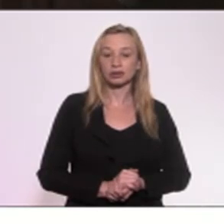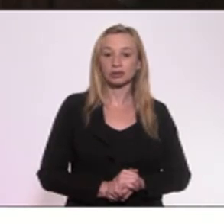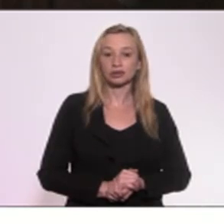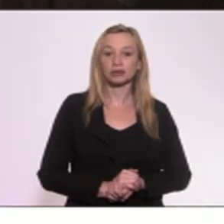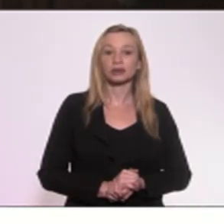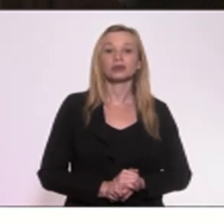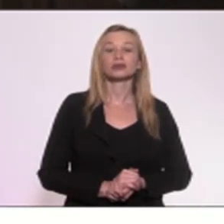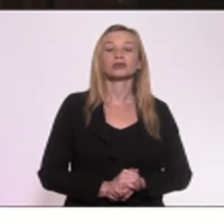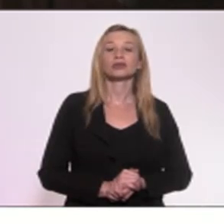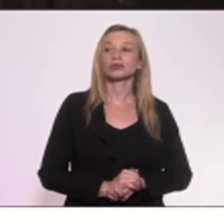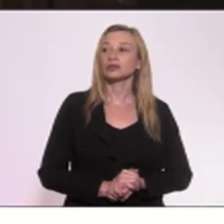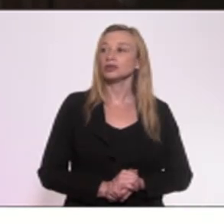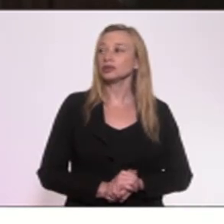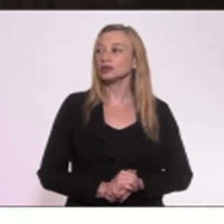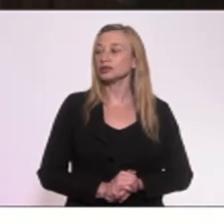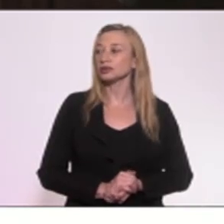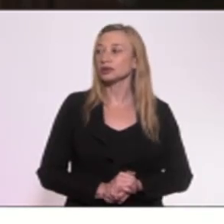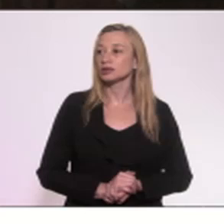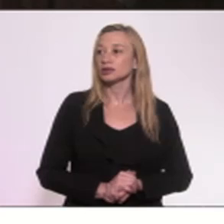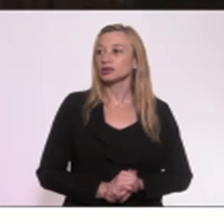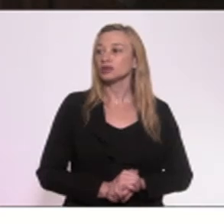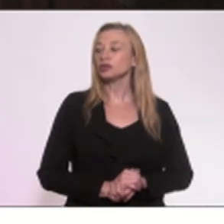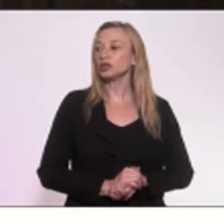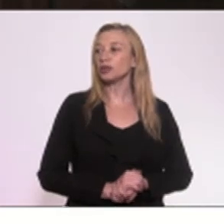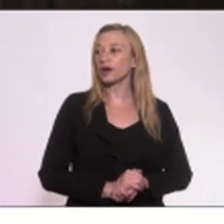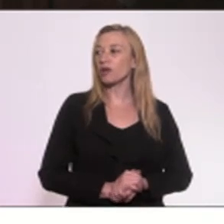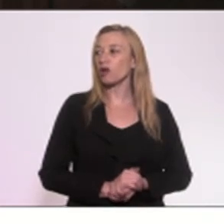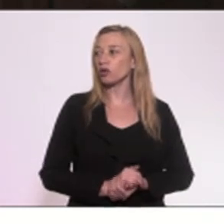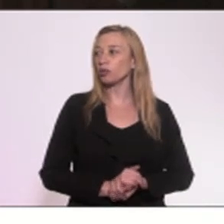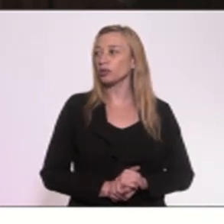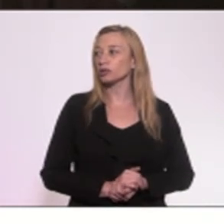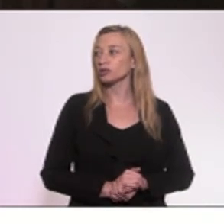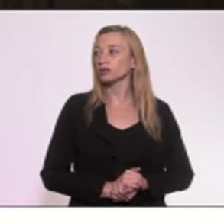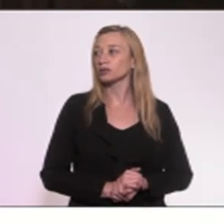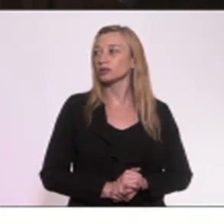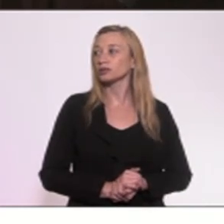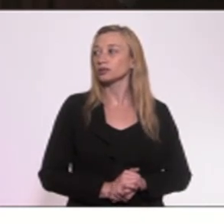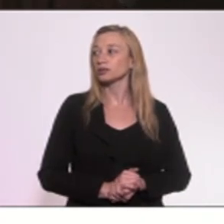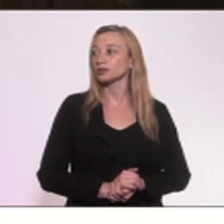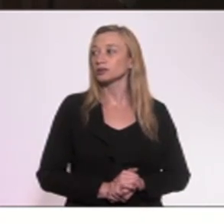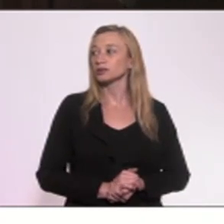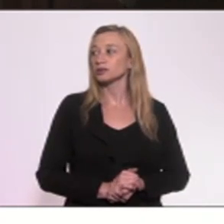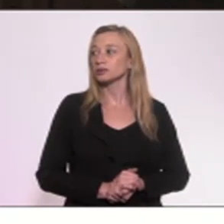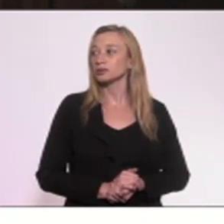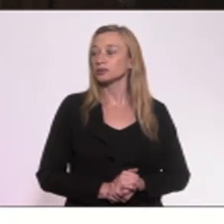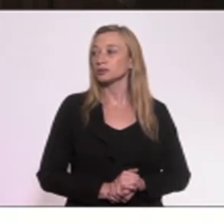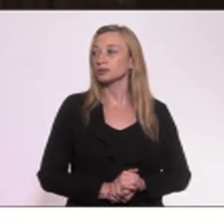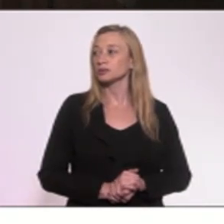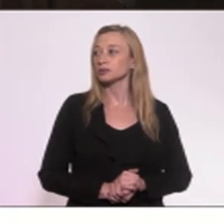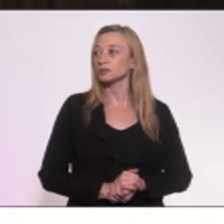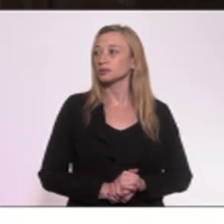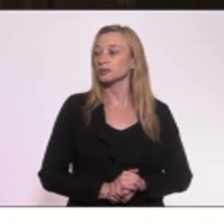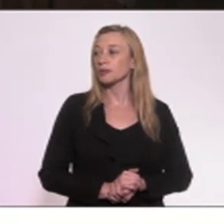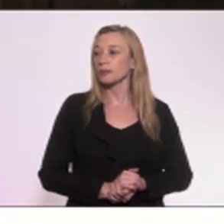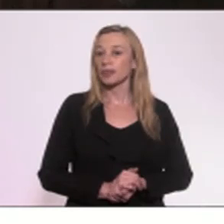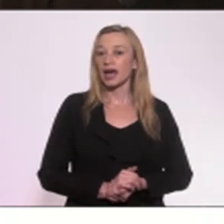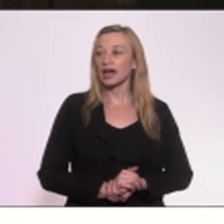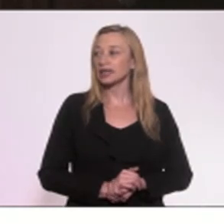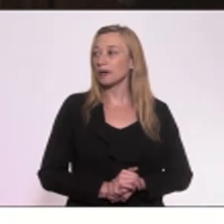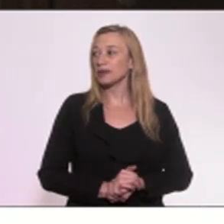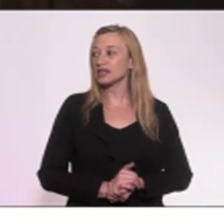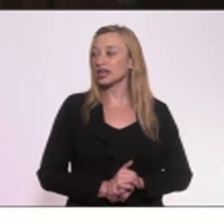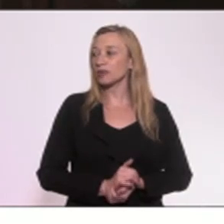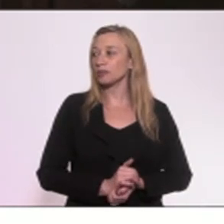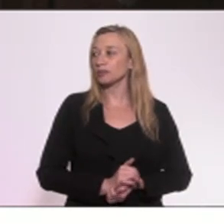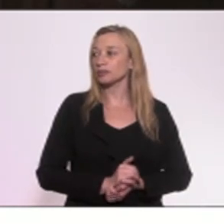do Congresso Nacional, no entorno, não sei a data, mas talvez um pouco